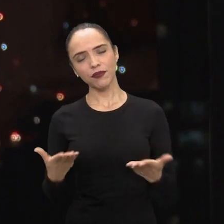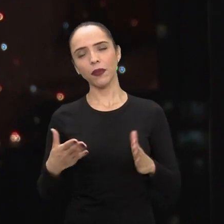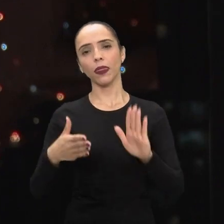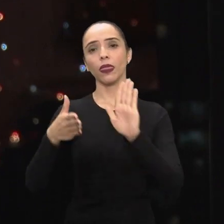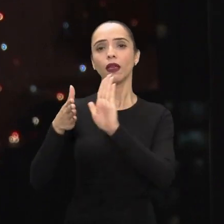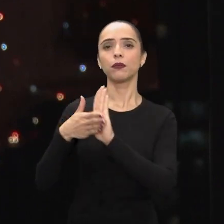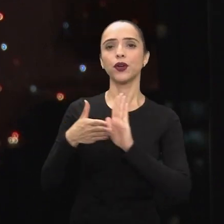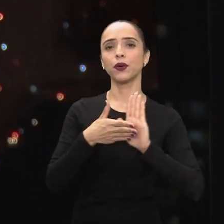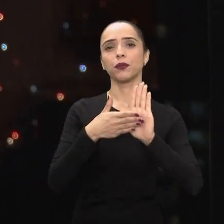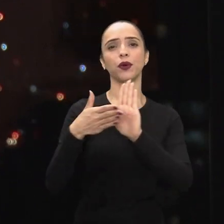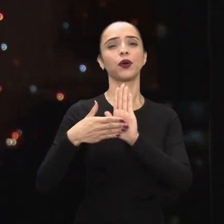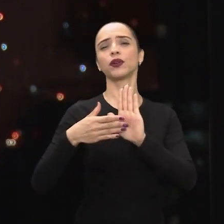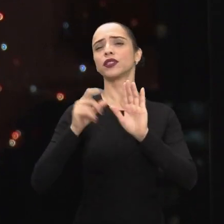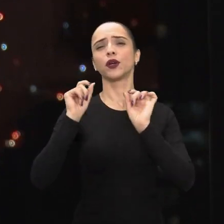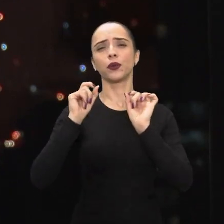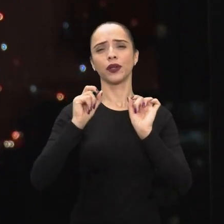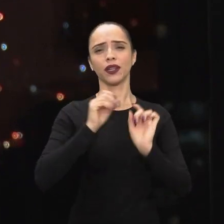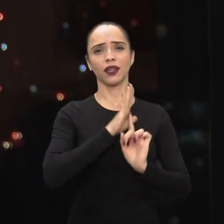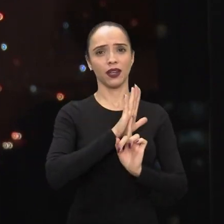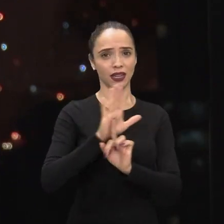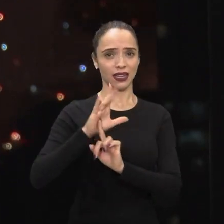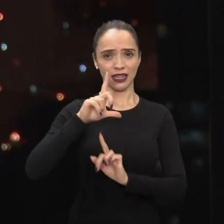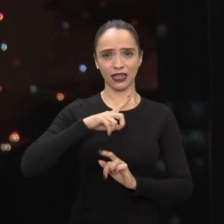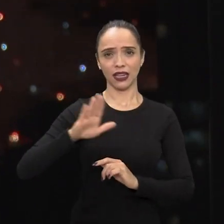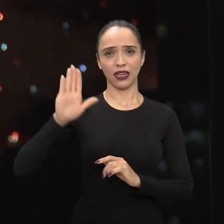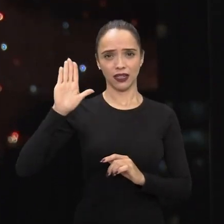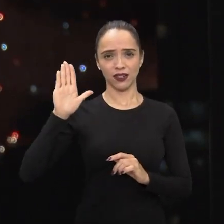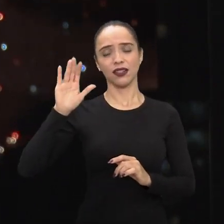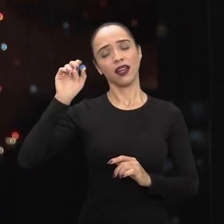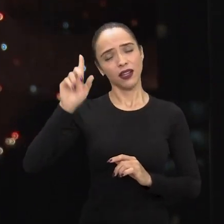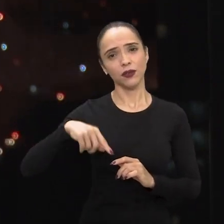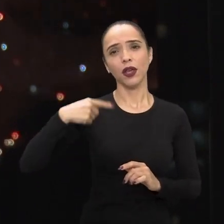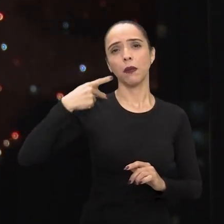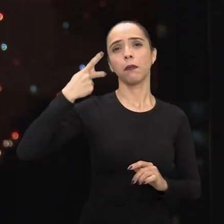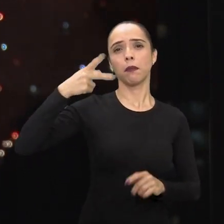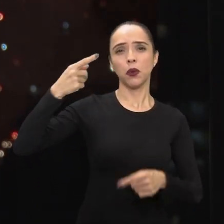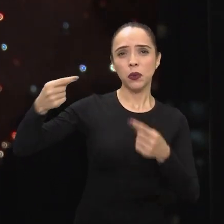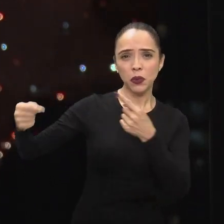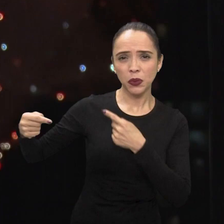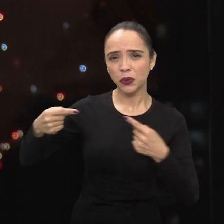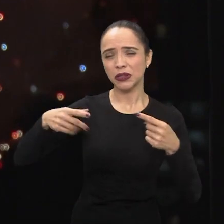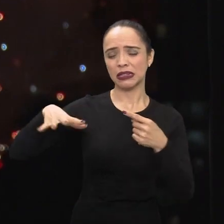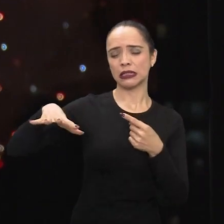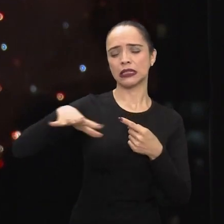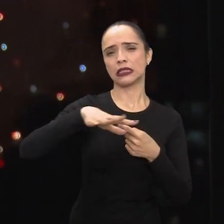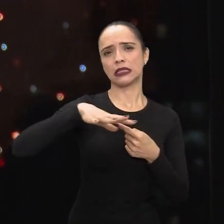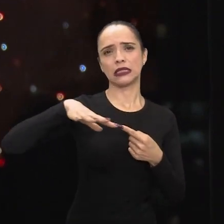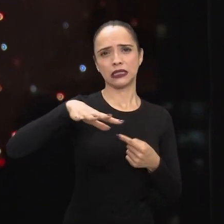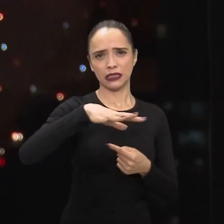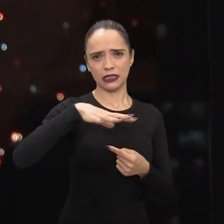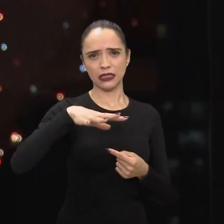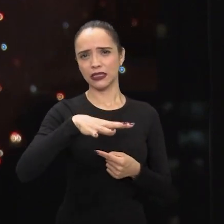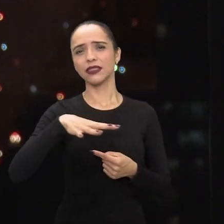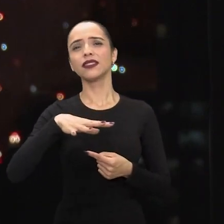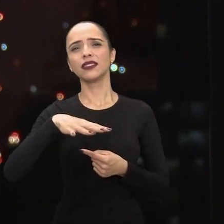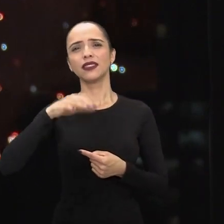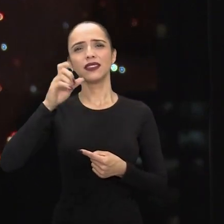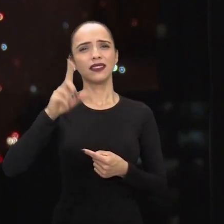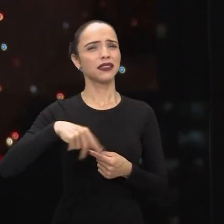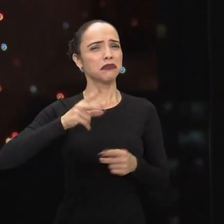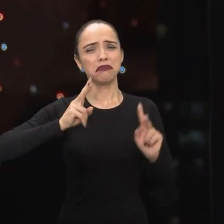apareceram são propostas também no sentido mesmo do punitivismo né no sentido de